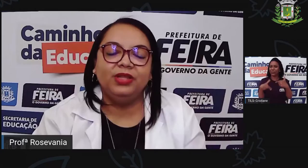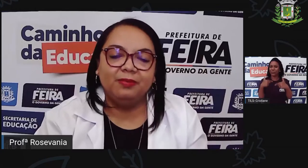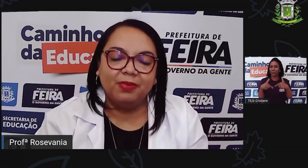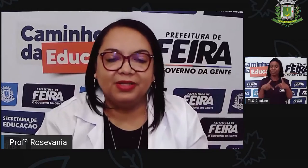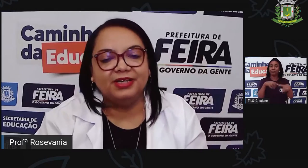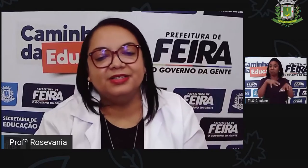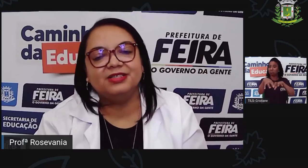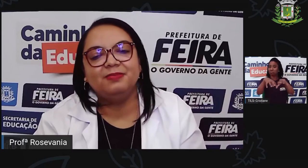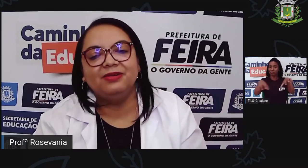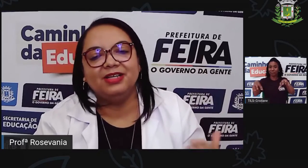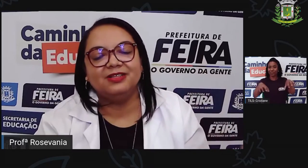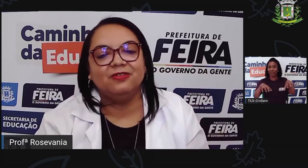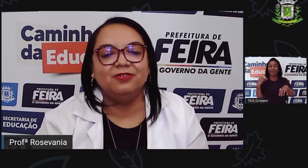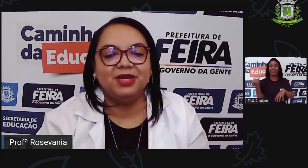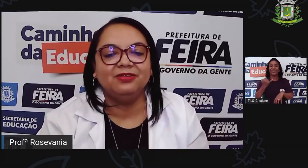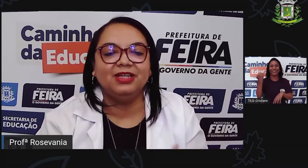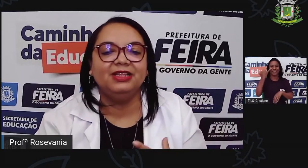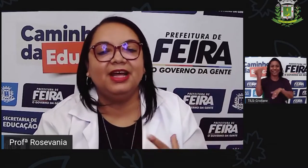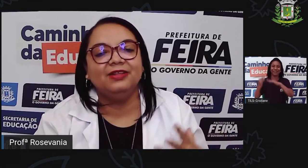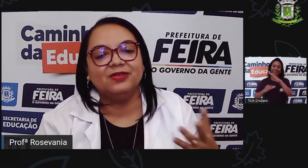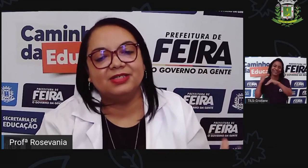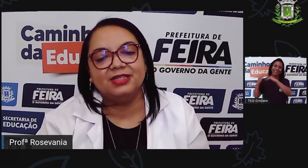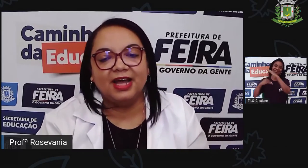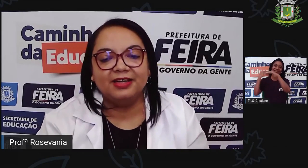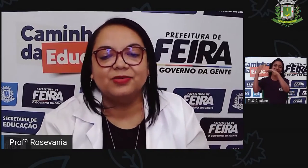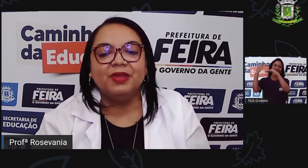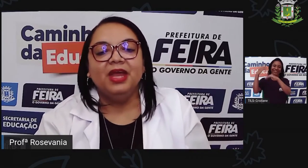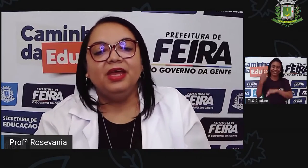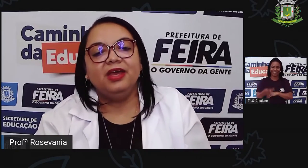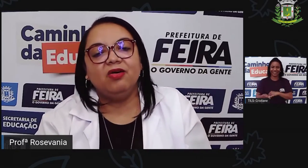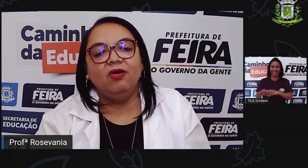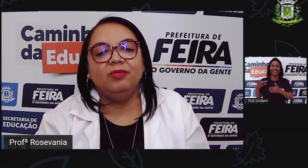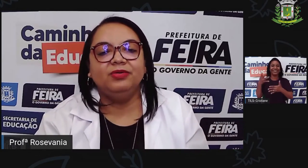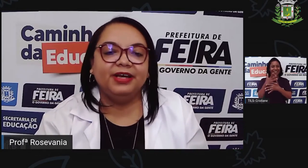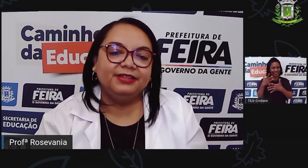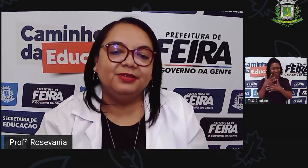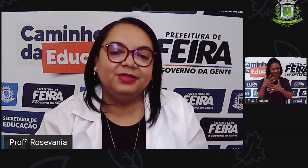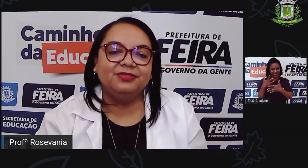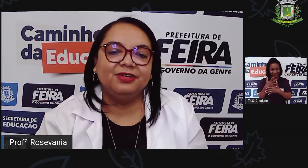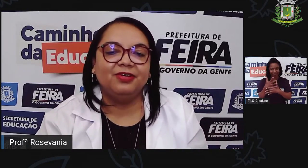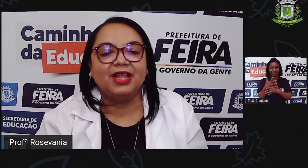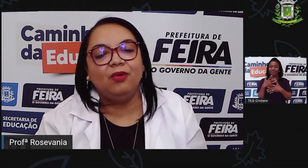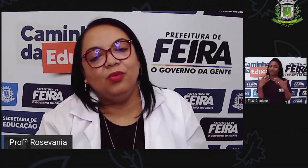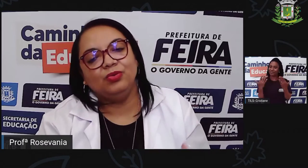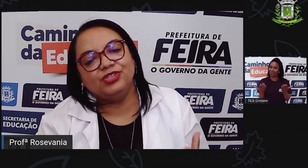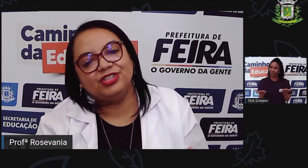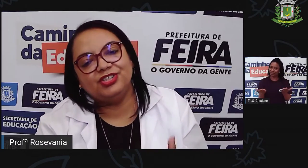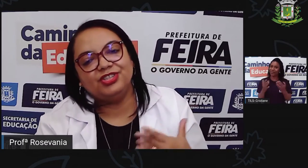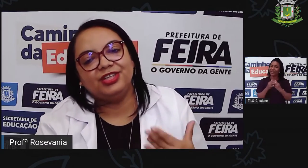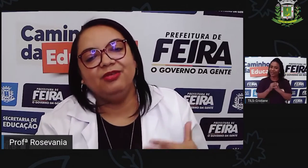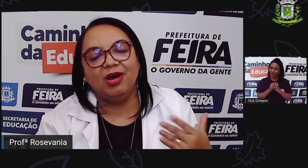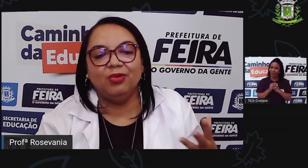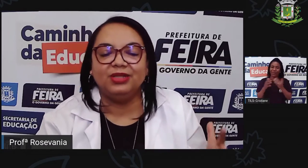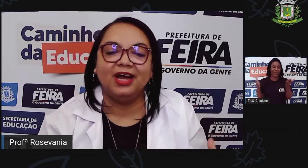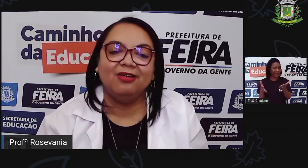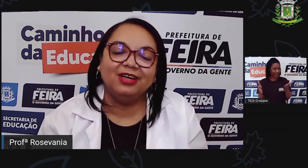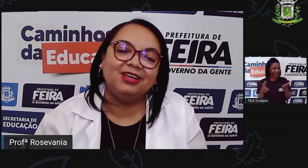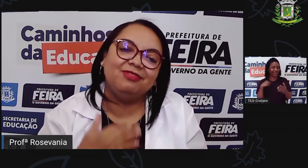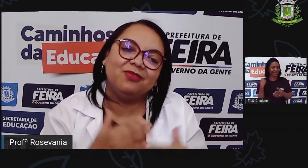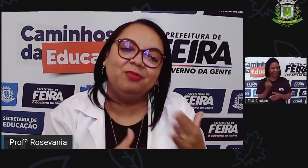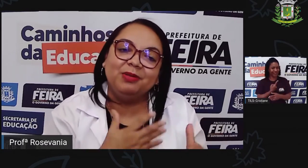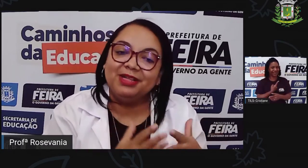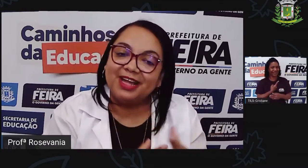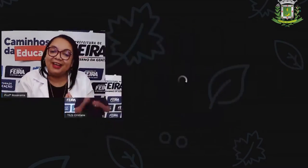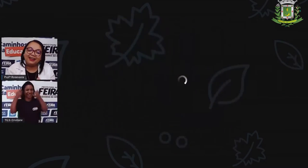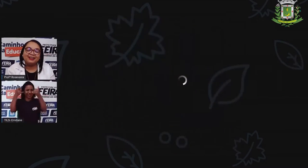muito importantes para o desenvolvimento da nossa cidade. E como não devia faltar, hoje a gente tem uma outra aula